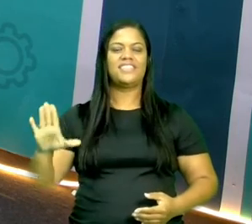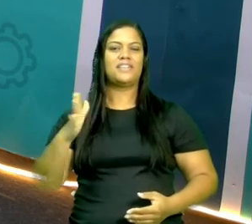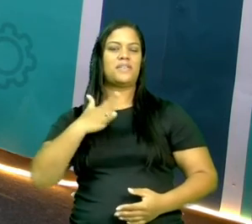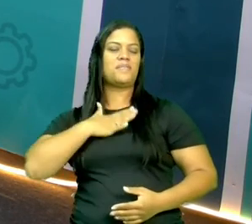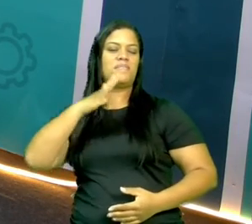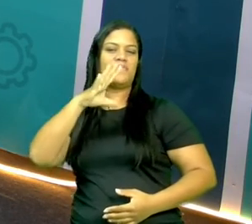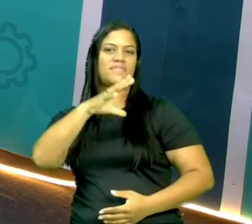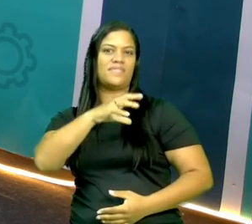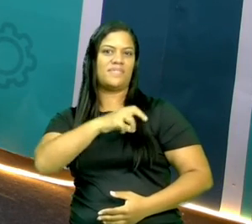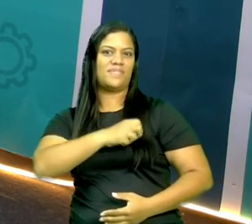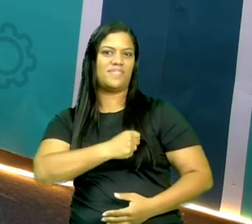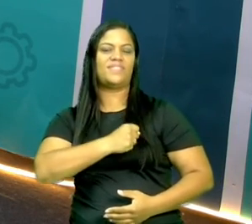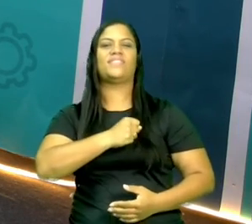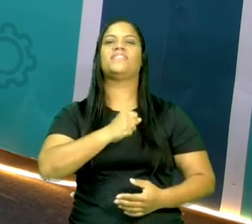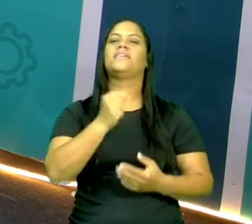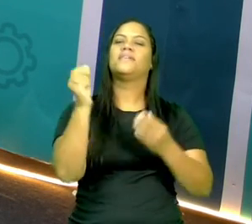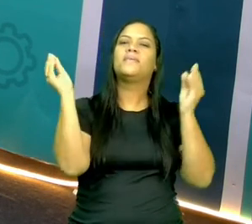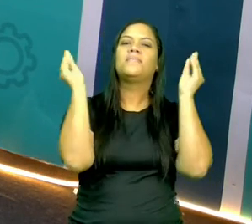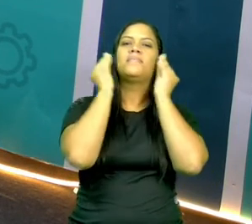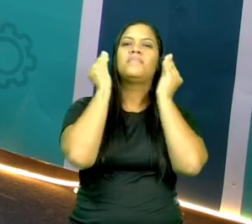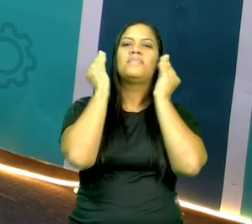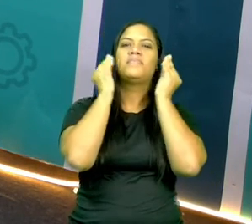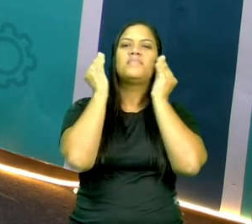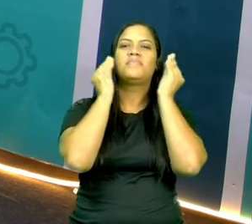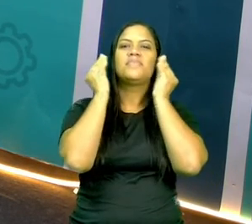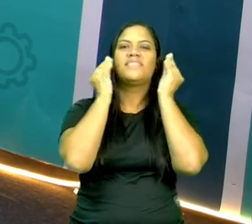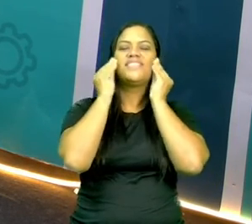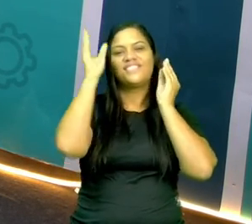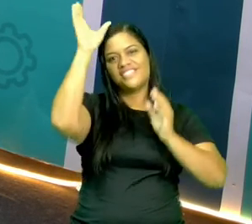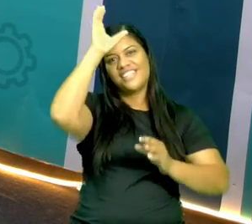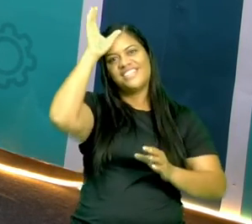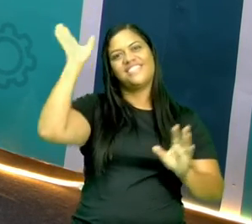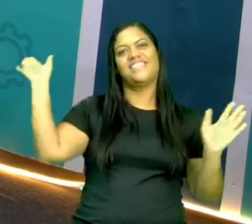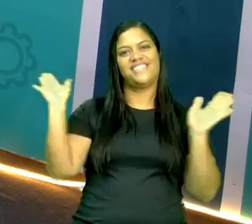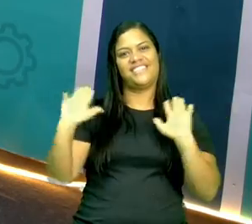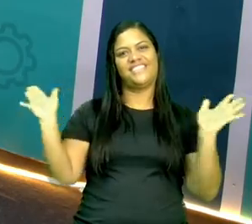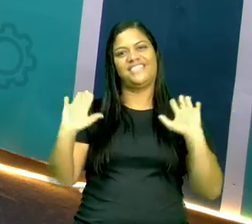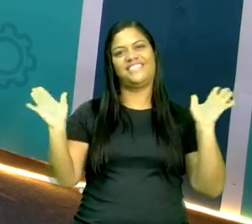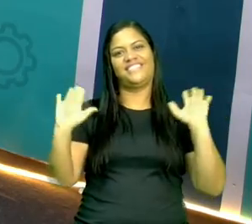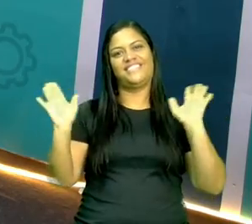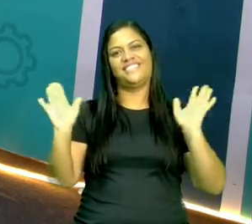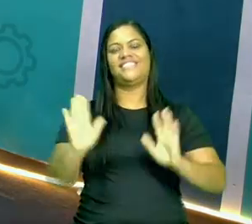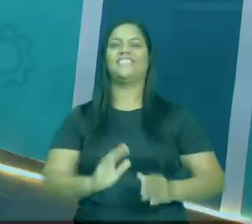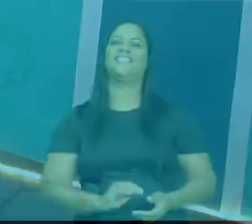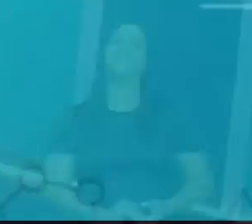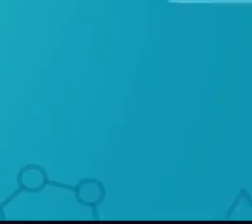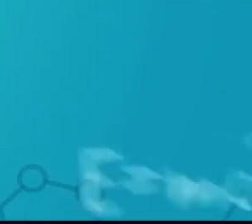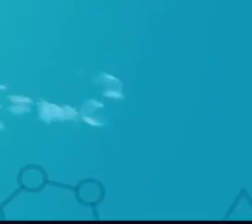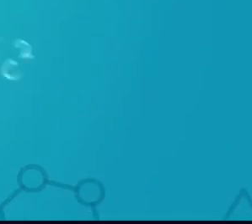meus amores. Beijos da tia Carla e até a próxima aula.